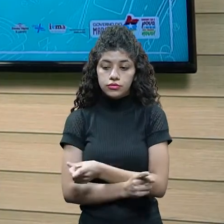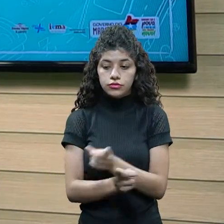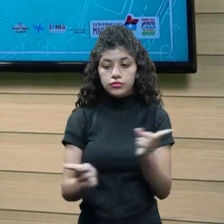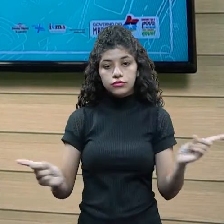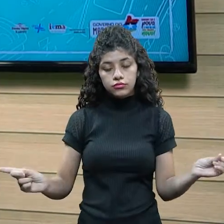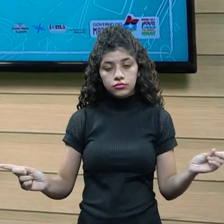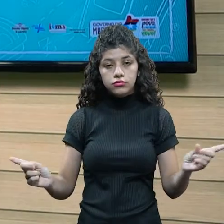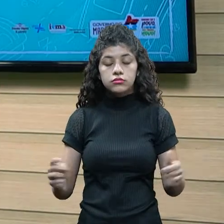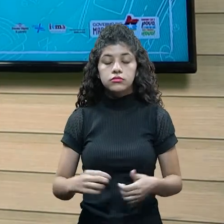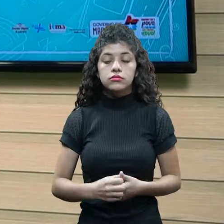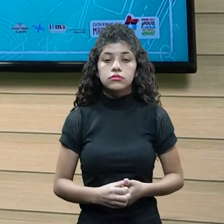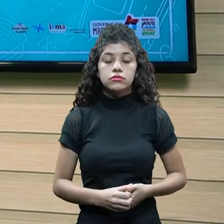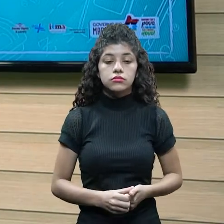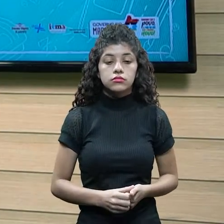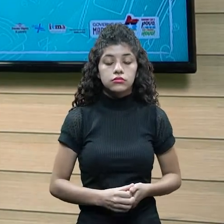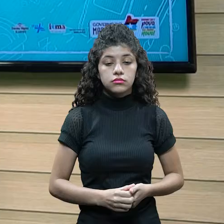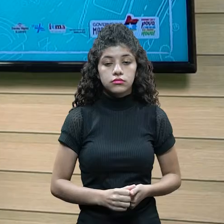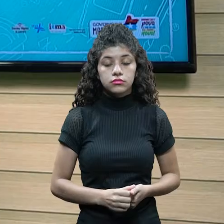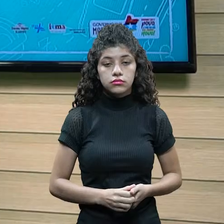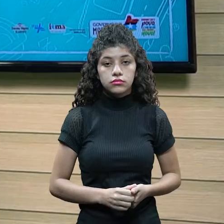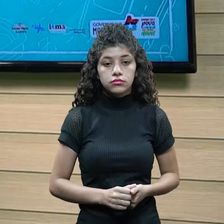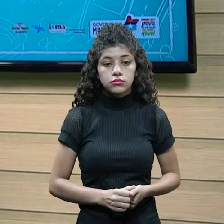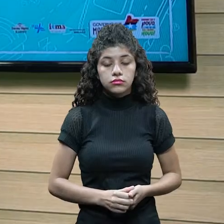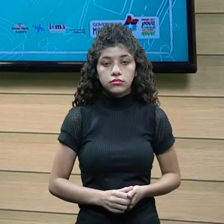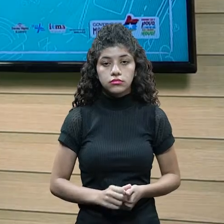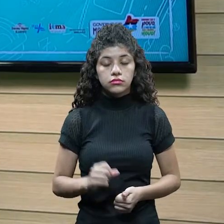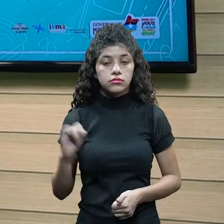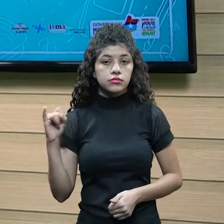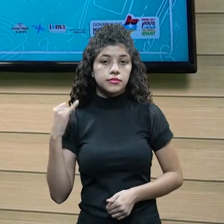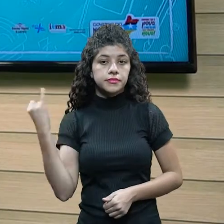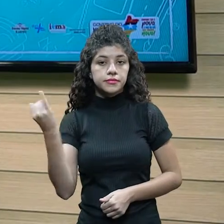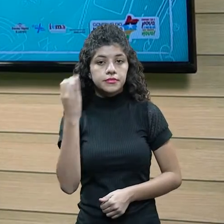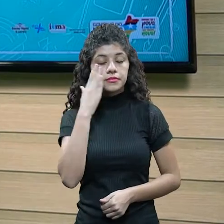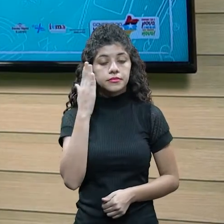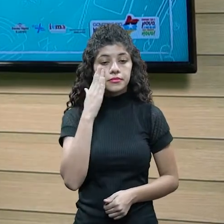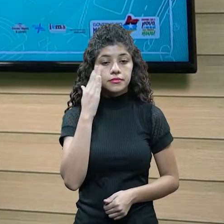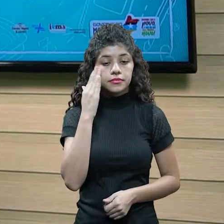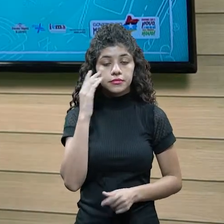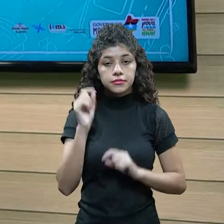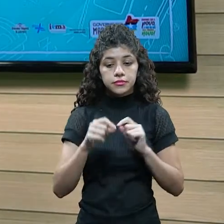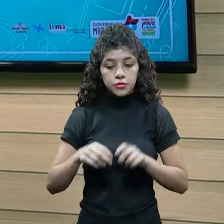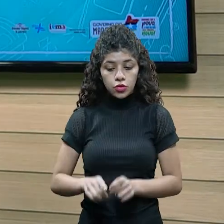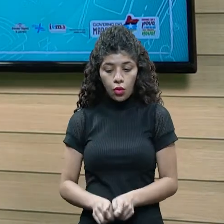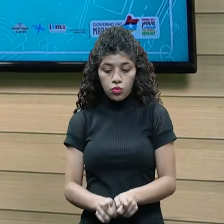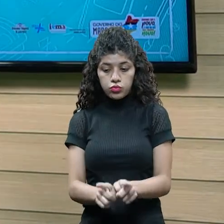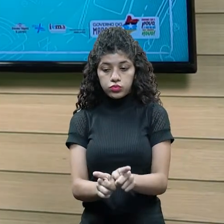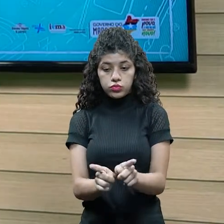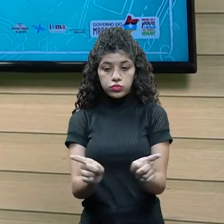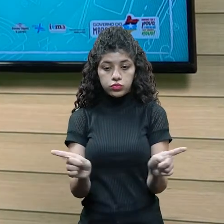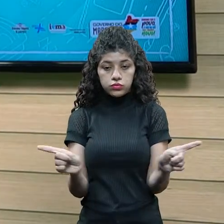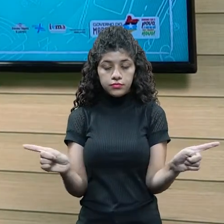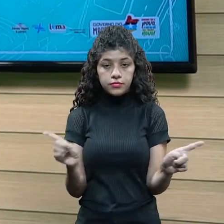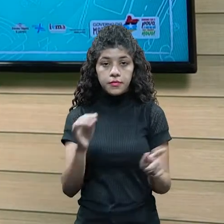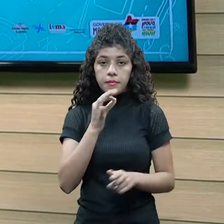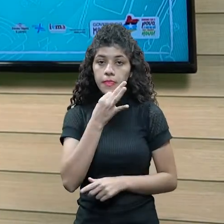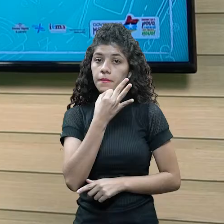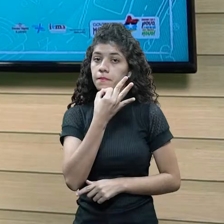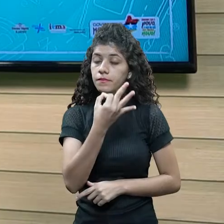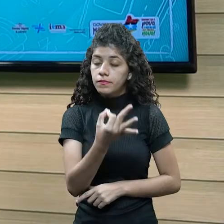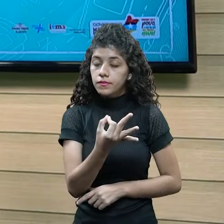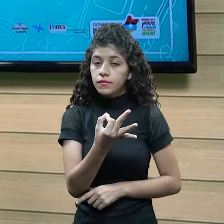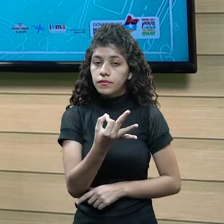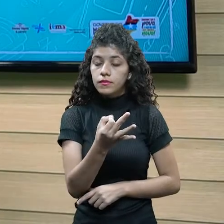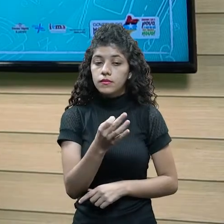vai ser o quê? Inversamente proporcional. E é importante entender que quando a grandeza é inversamente proporcional, a dica que eu dou para quem